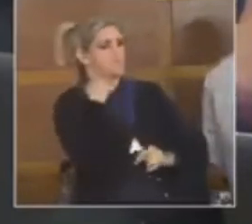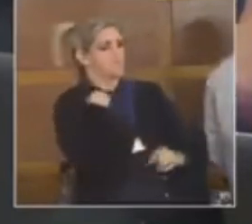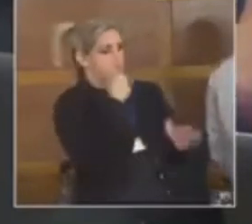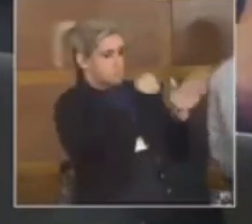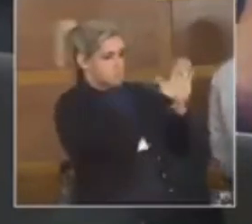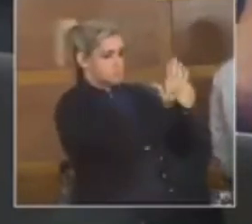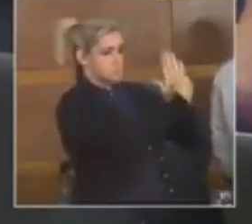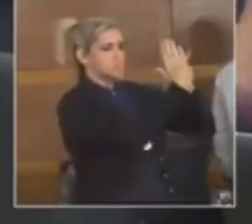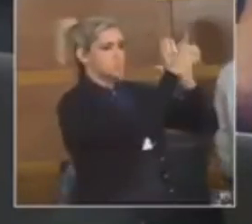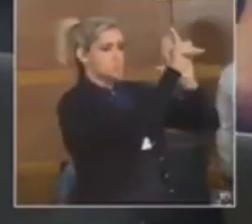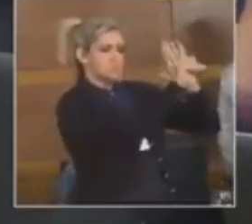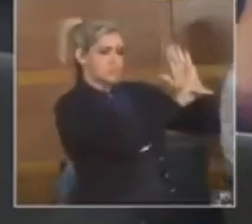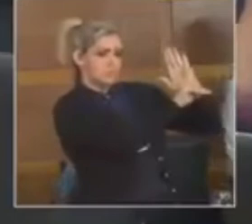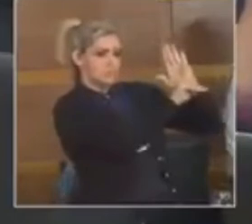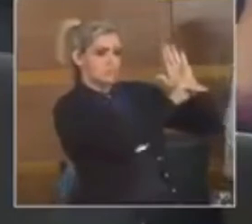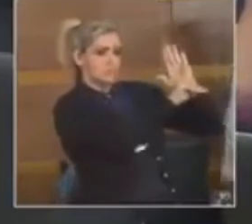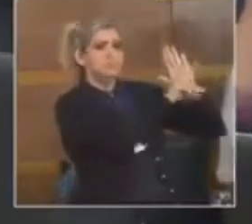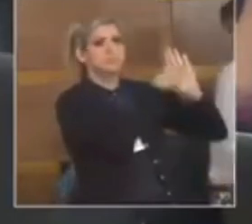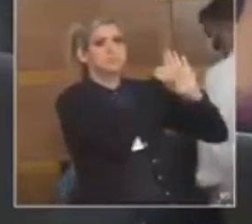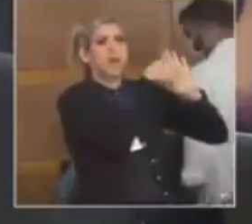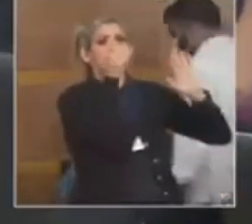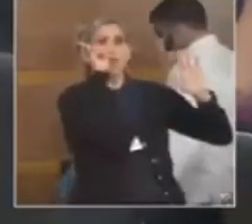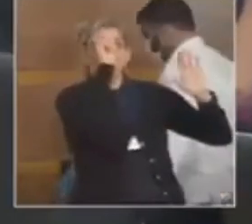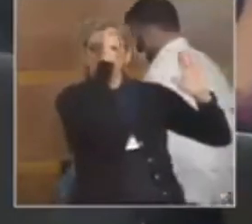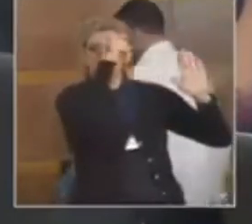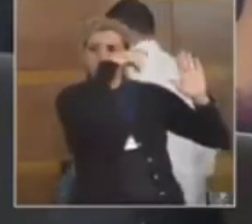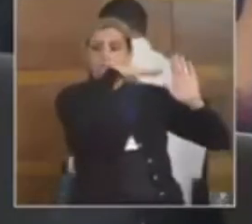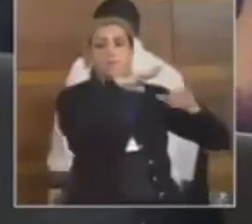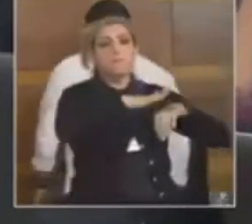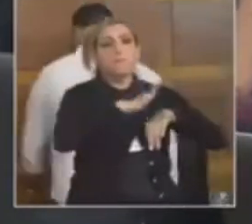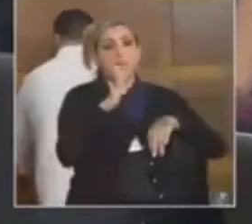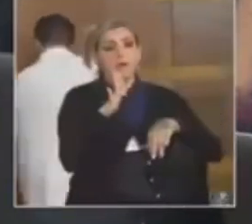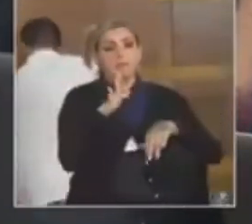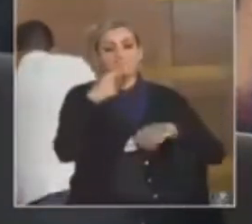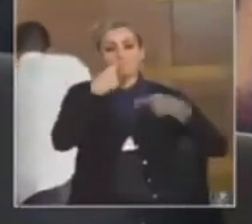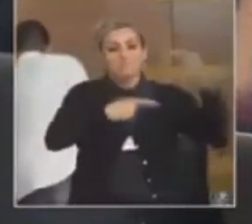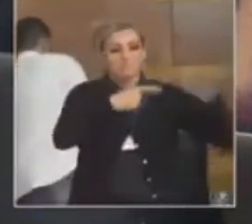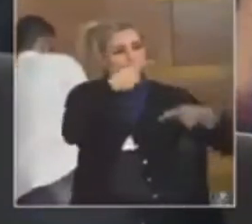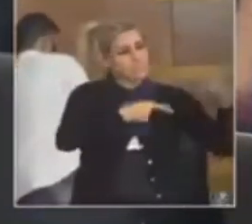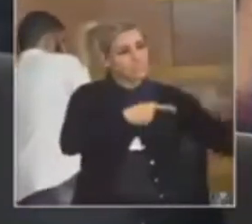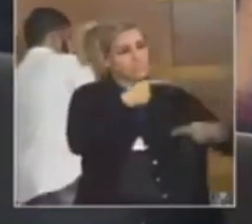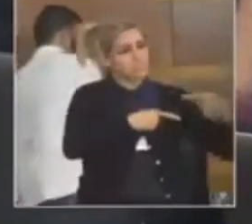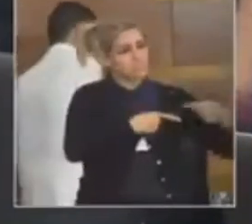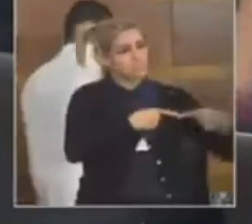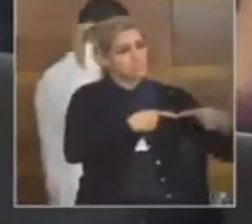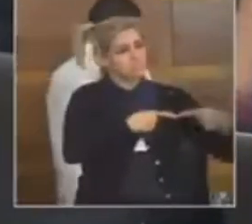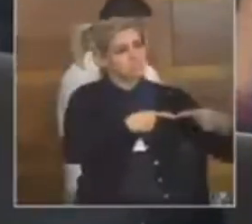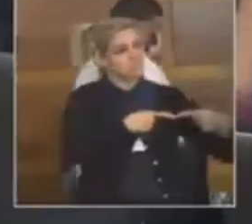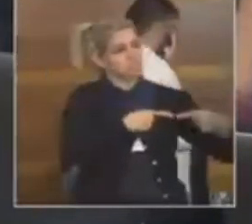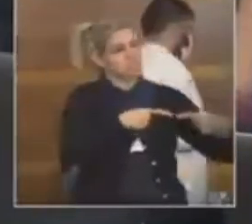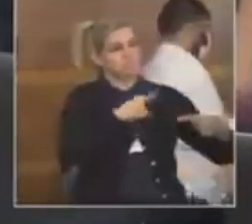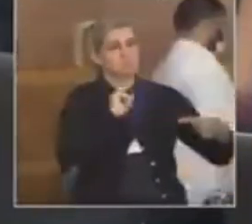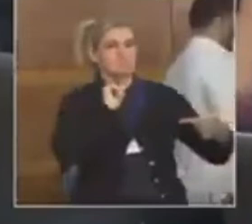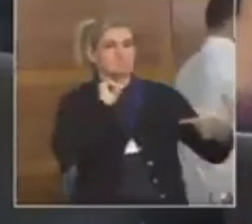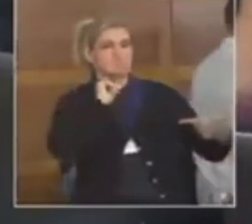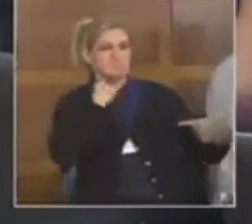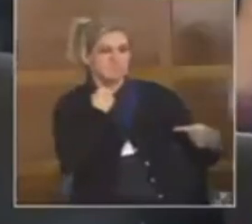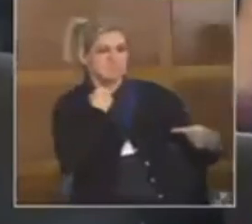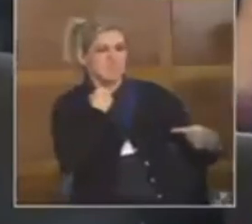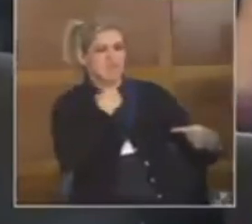tem umas coisas ali que está difícil entendeu Mas aí essa política essa Pois é uma política nojenta